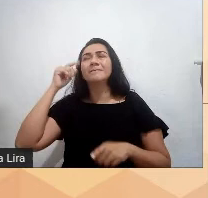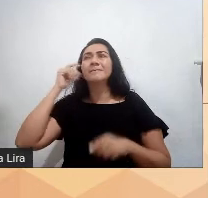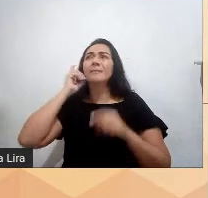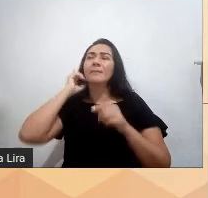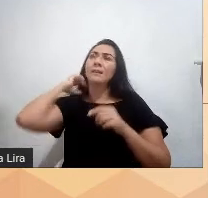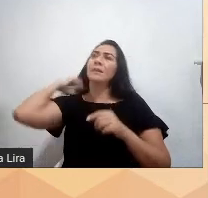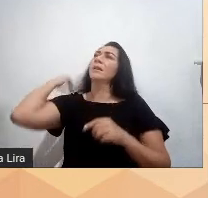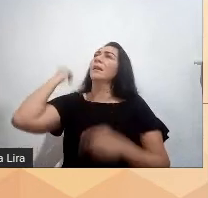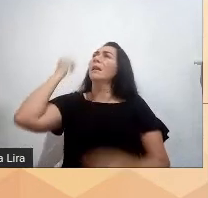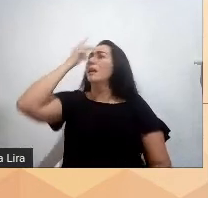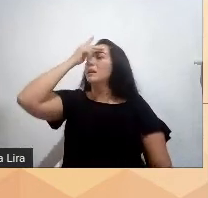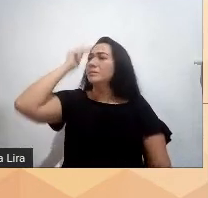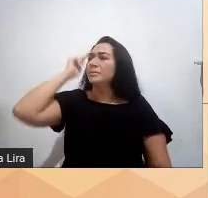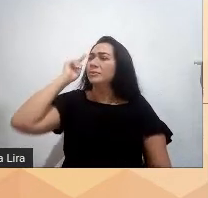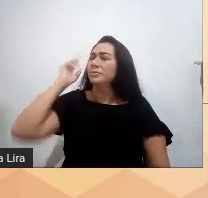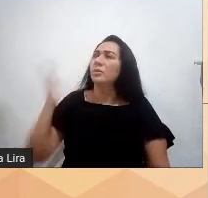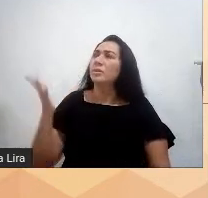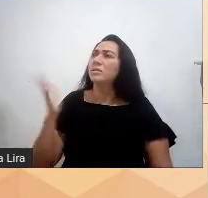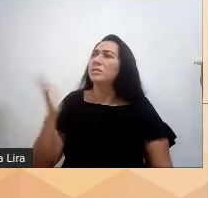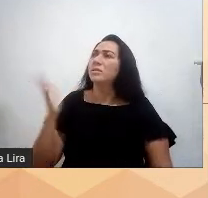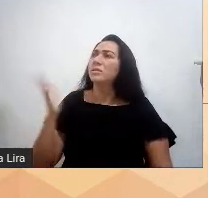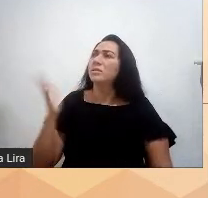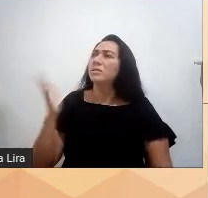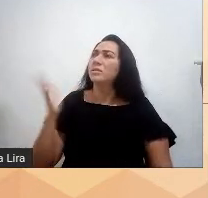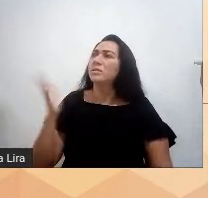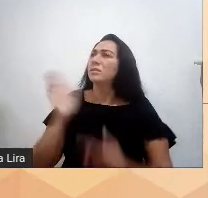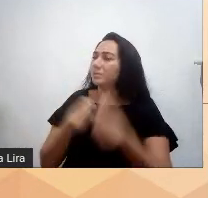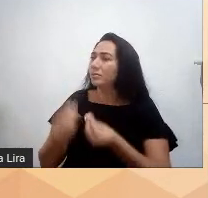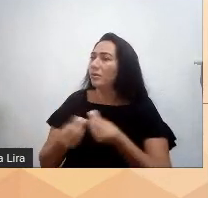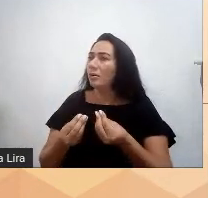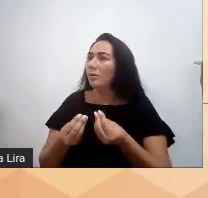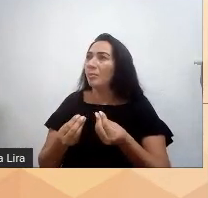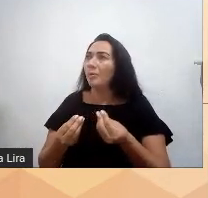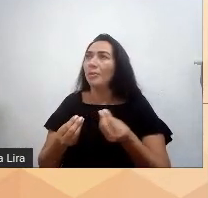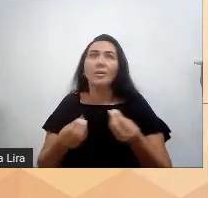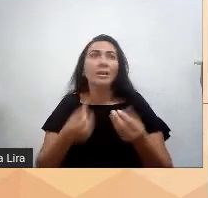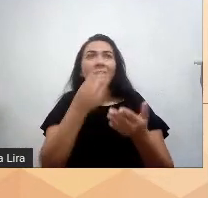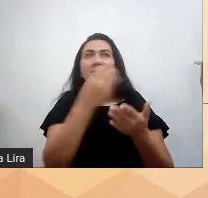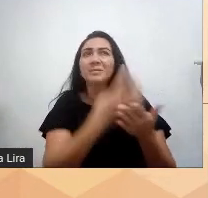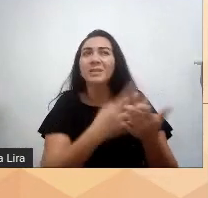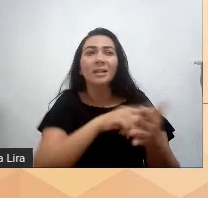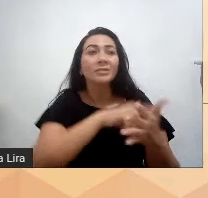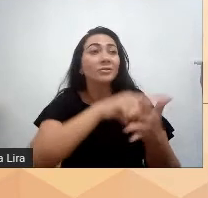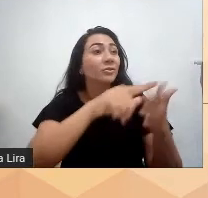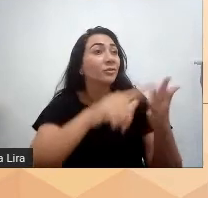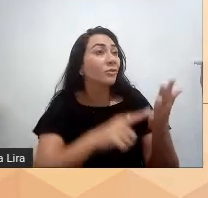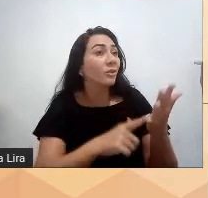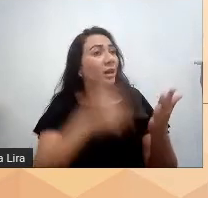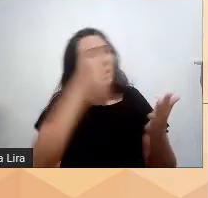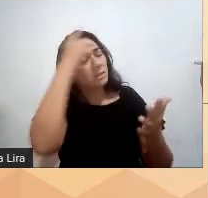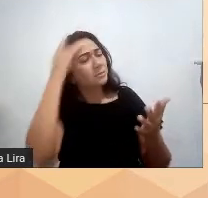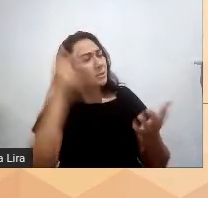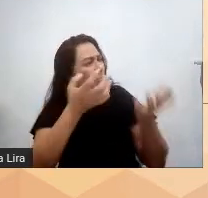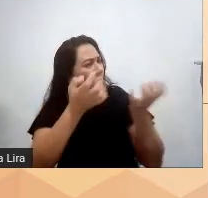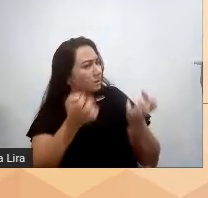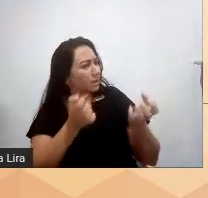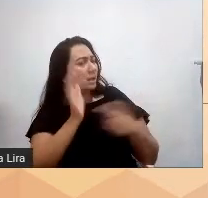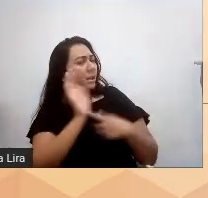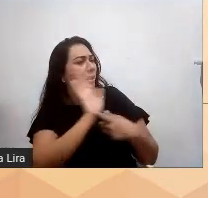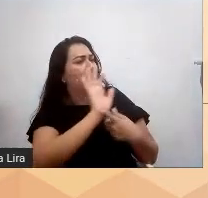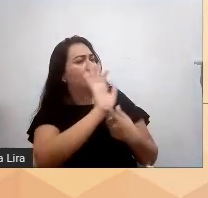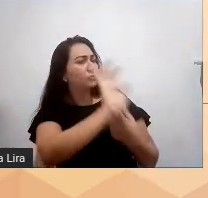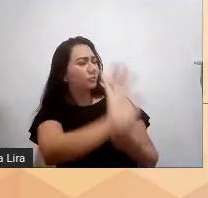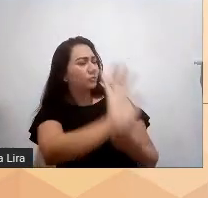como também nas leis ou em qual tipo de mecanismo que eu vou estar apresentando o meu projeto, seja por meio de um